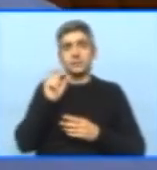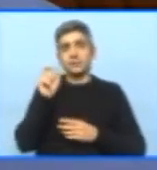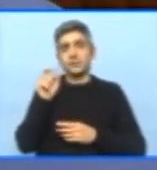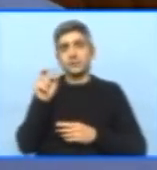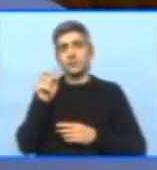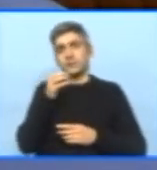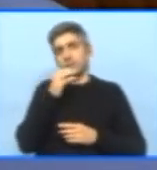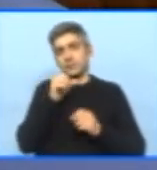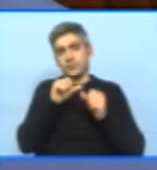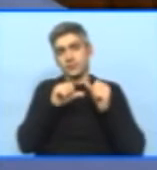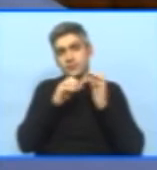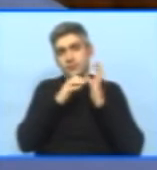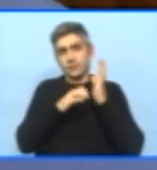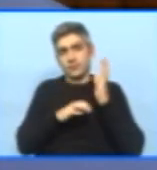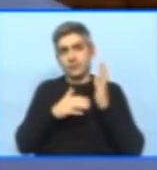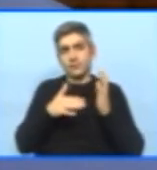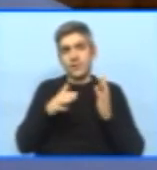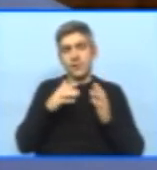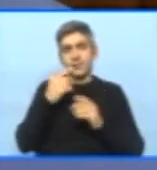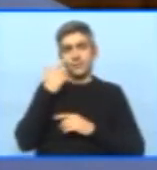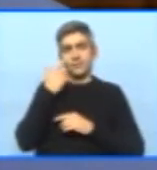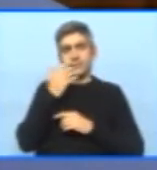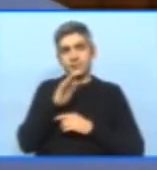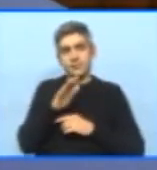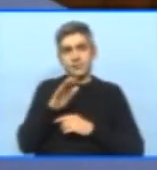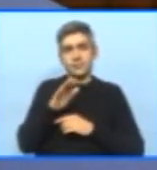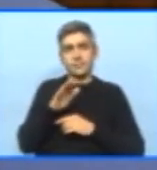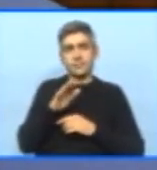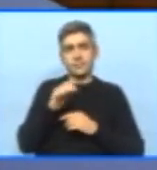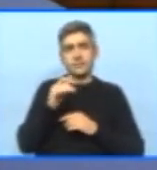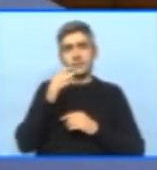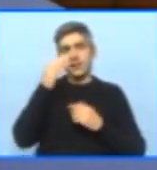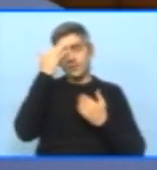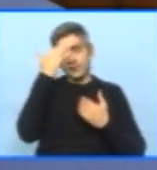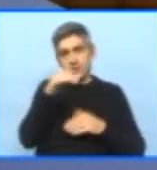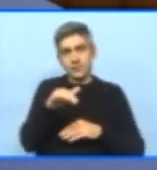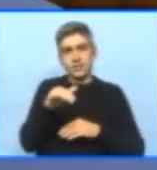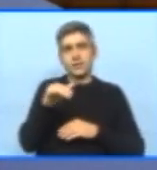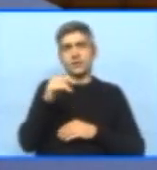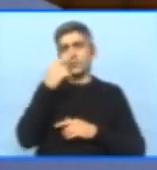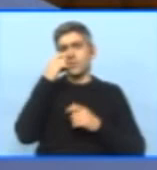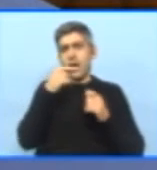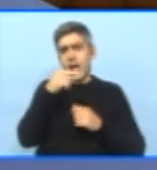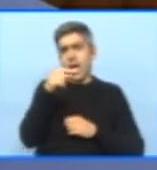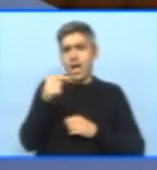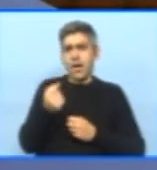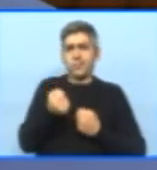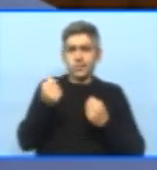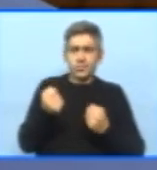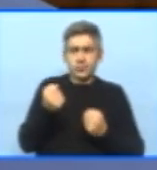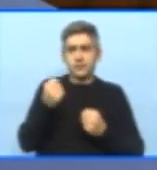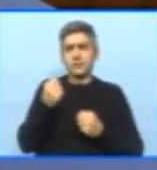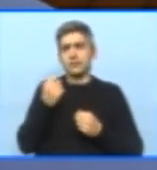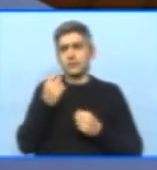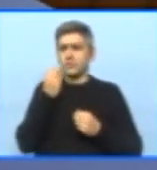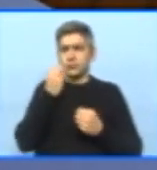toda a narrativa, ela vai ser evocadora das limitações, das fragilidades humanas com os quais